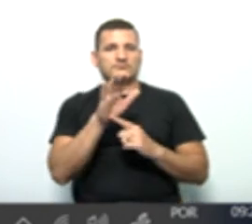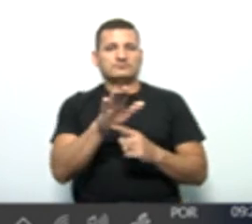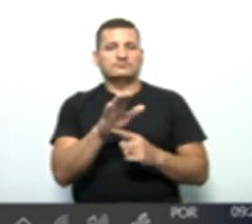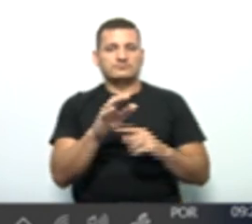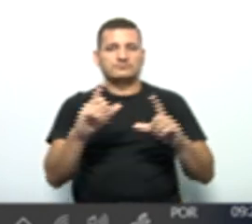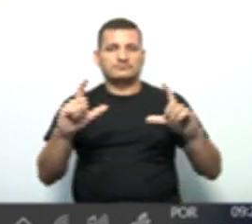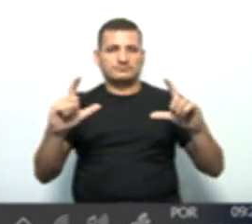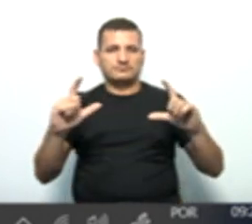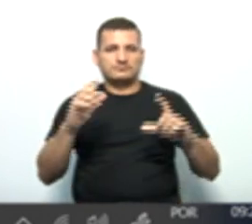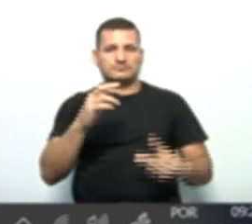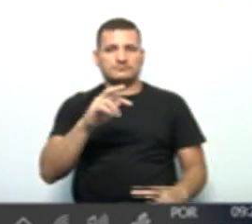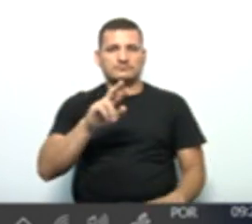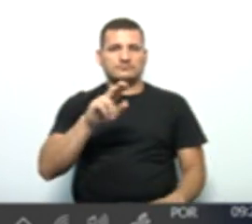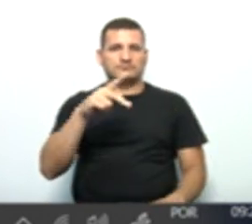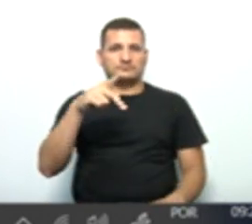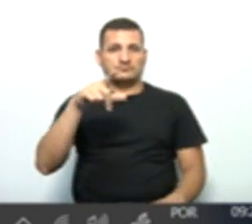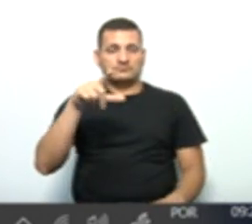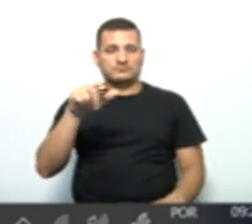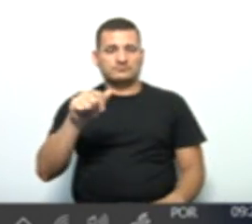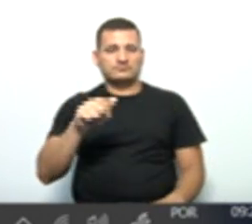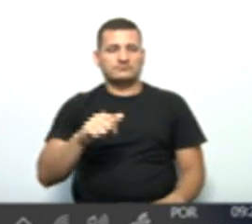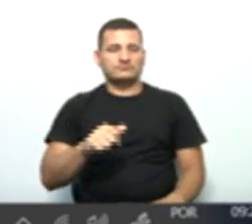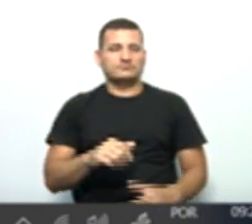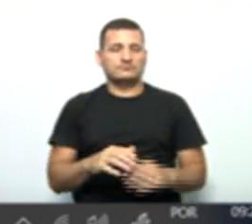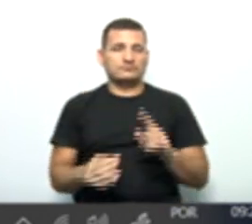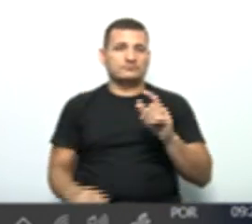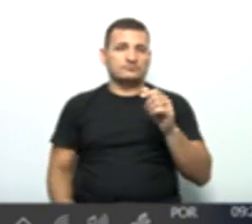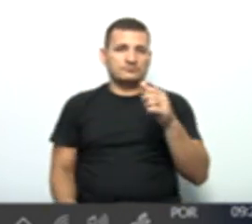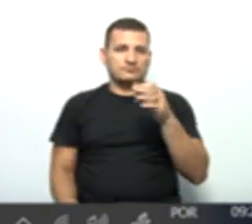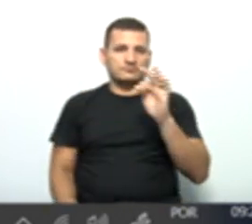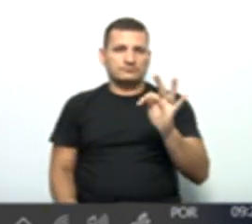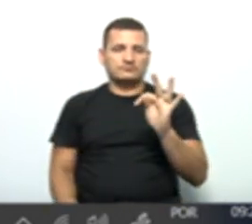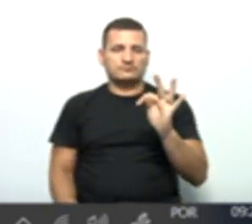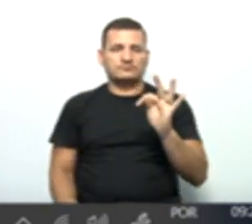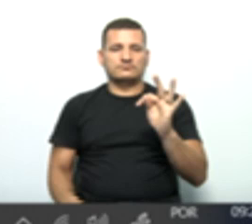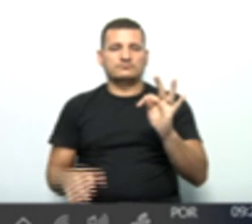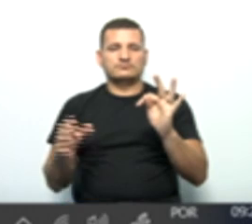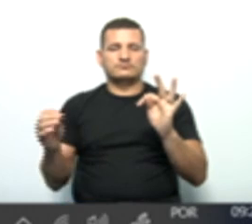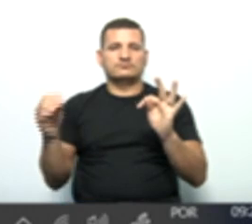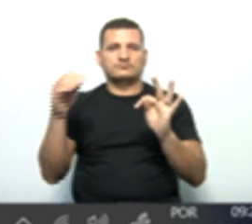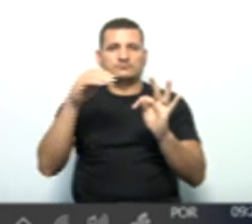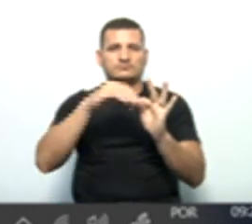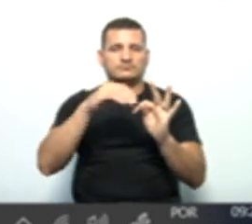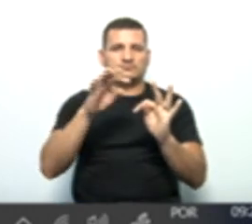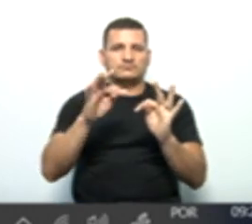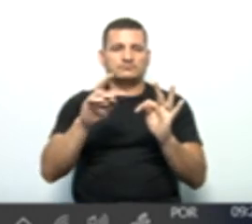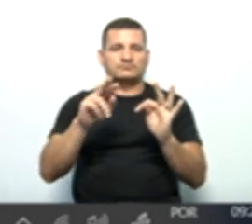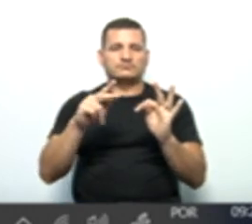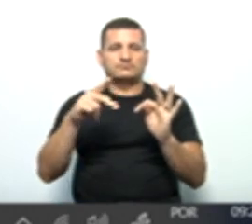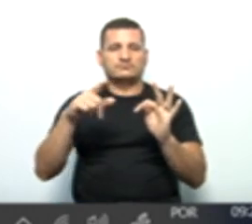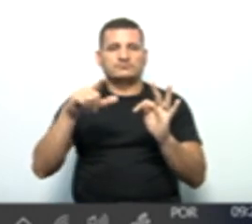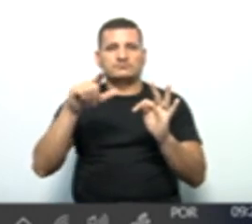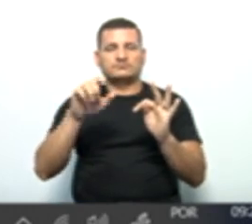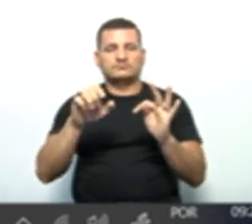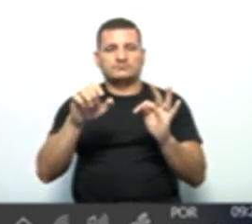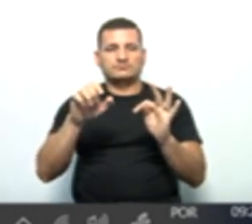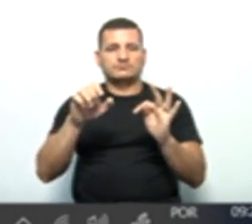aqui. Por exemplo, boto T, recebe tuple.